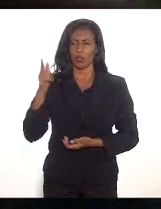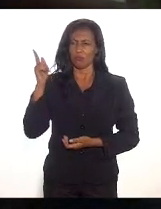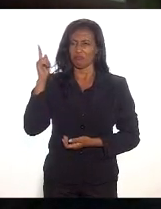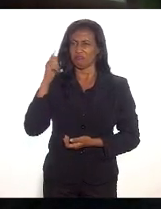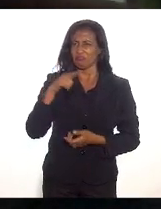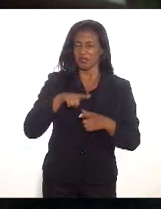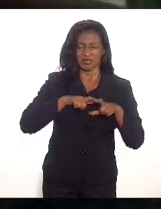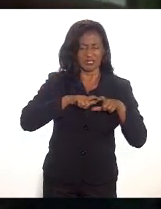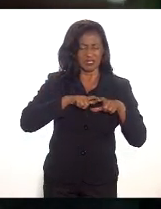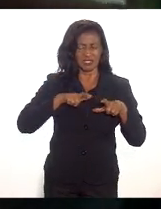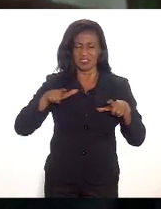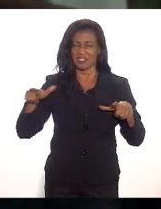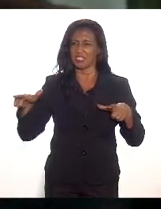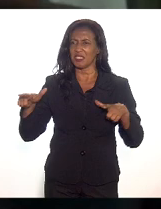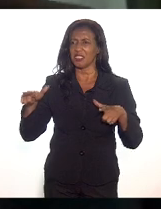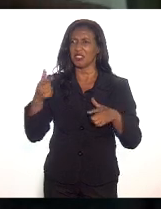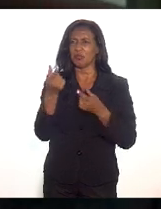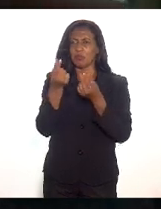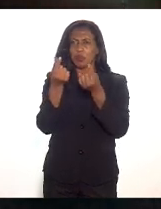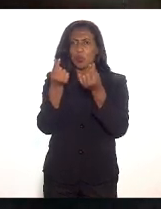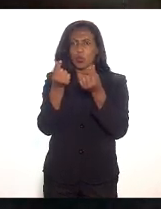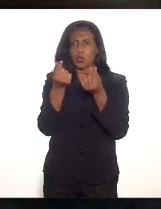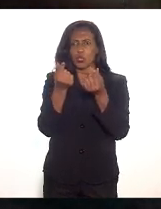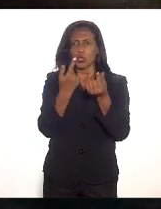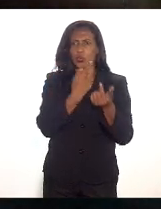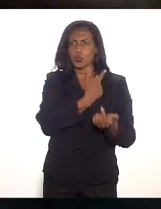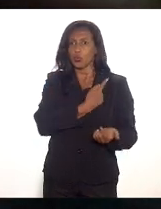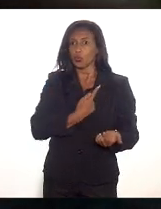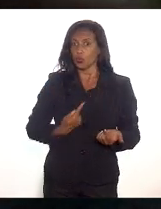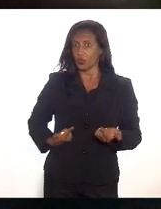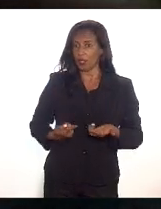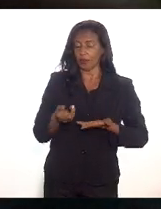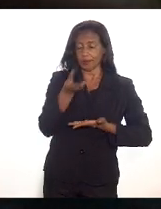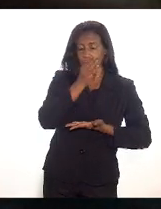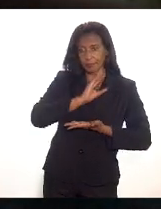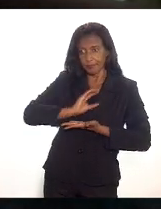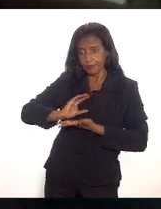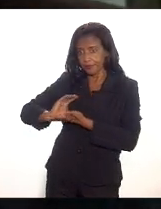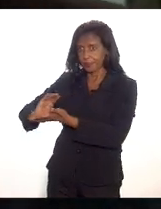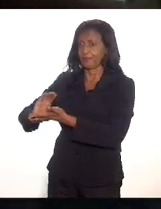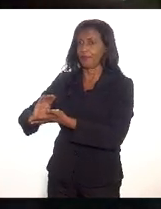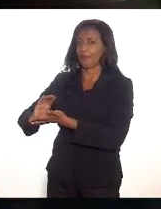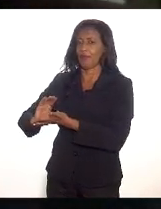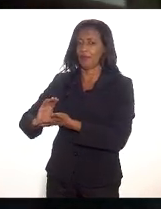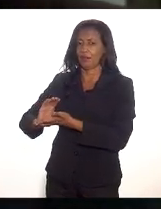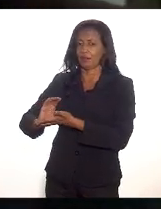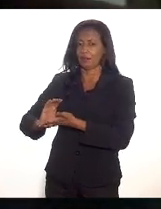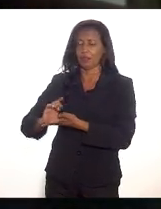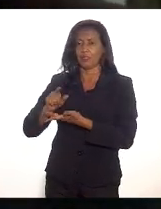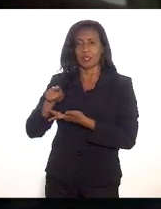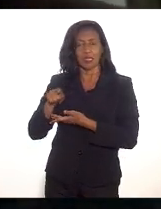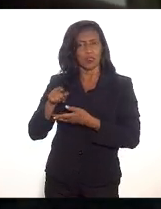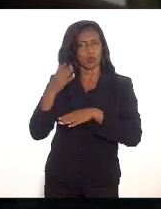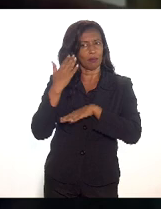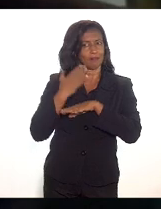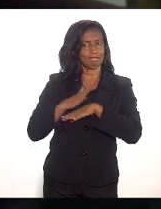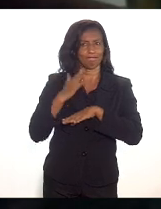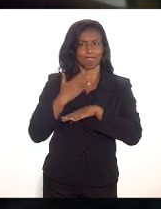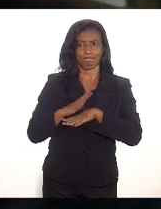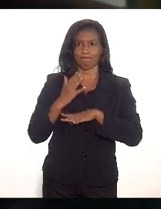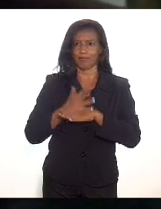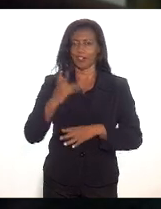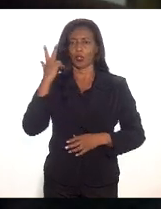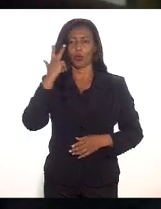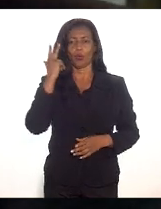grande parte do recurso público para poder fazer os investimentos. Ou seja, isso é uma prática muito comum,